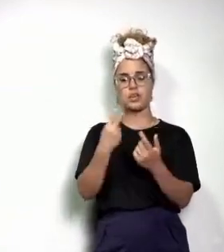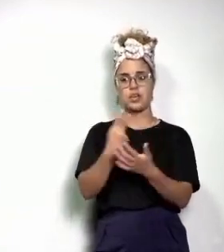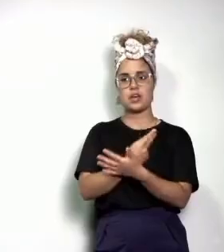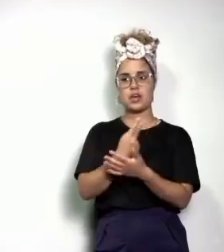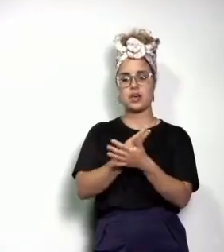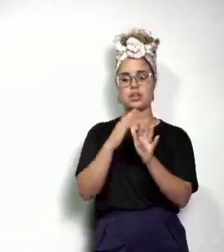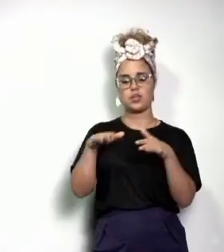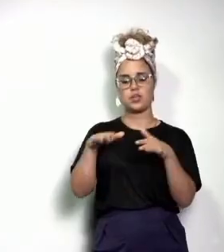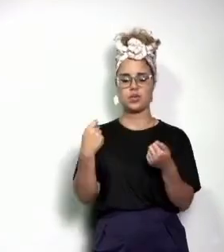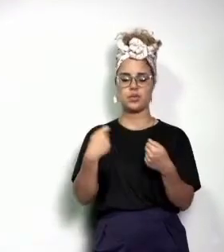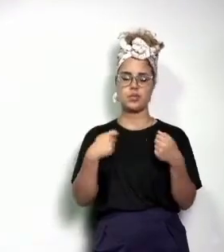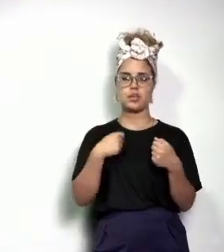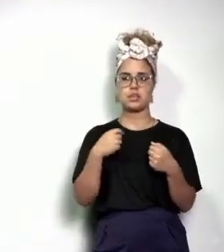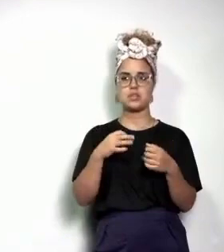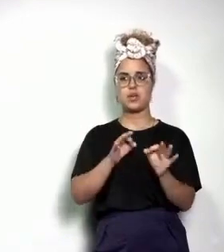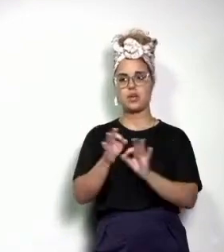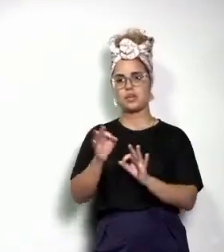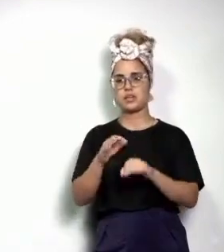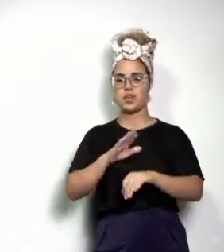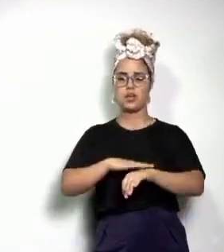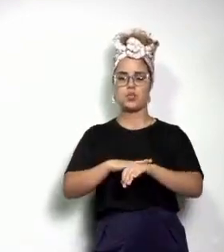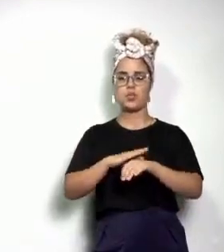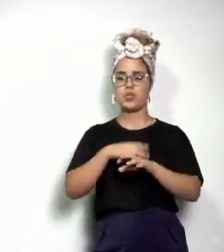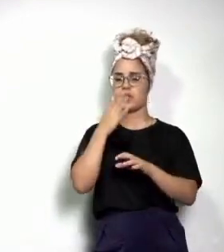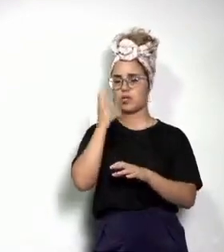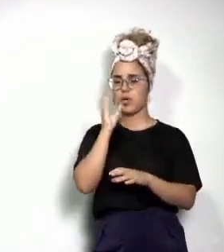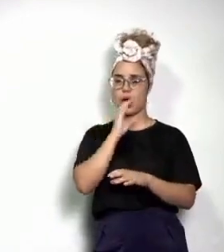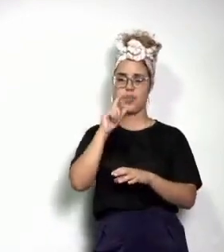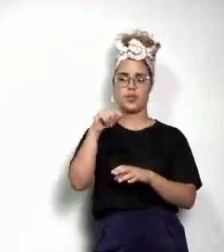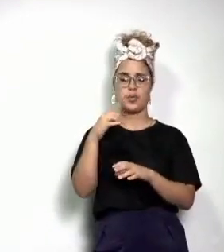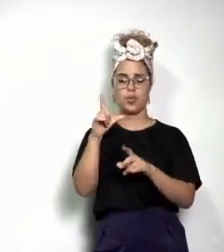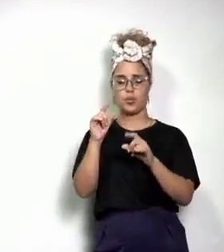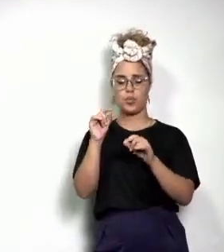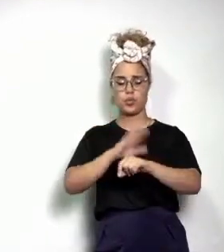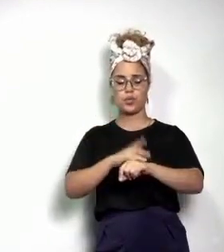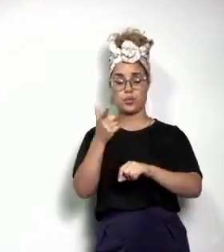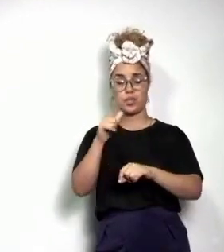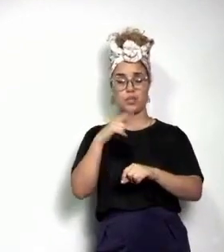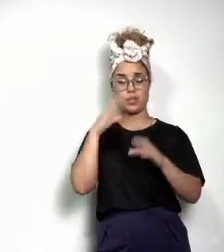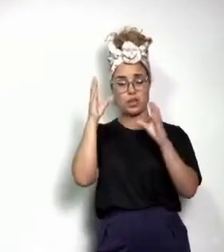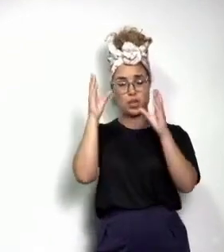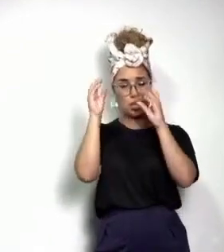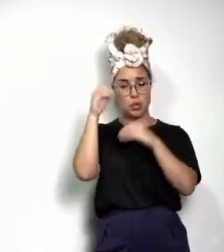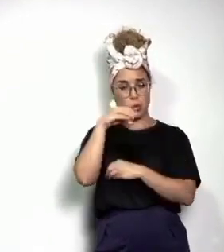precisar. Em algum momento mais rápido ou que a gente não tenha luz.